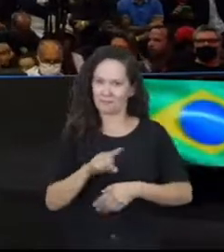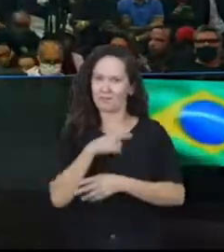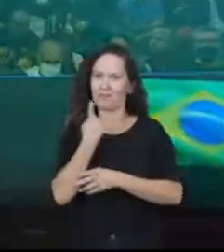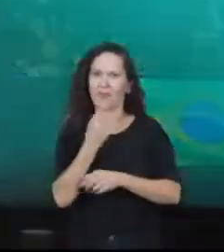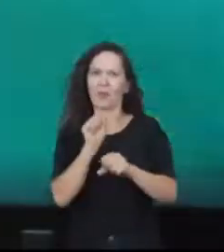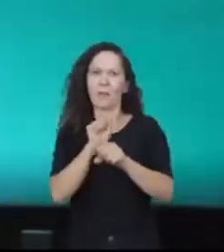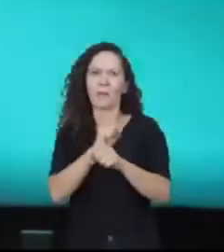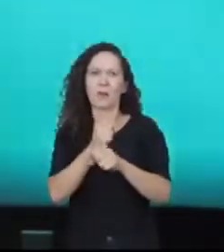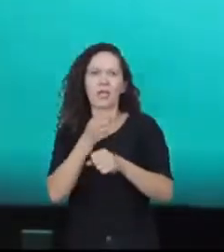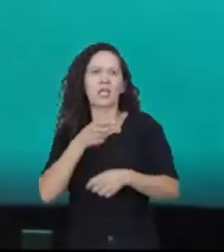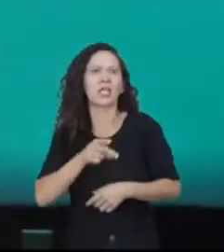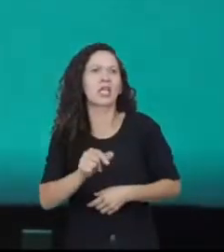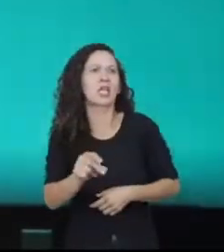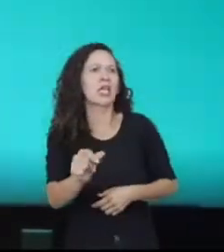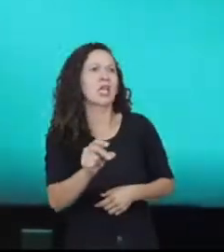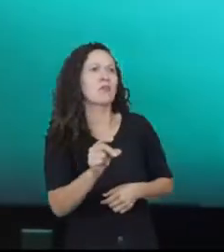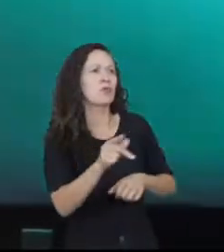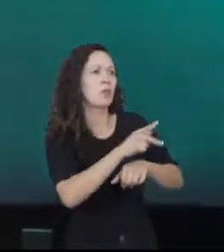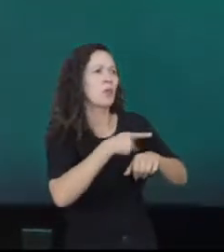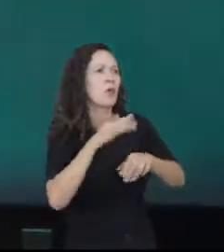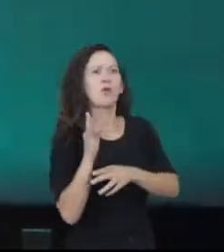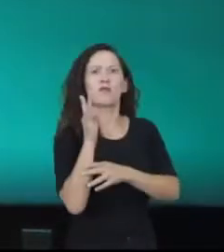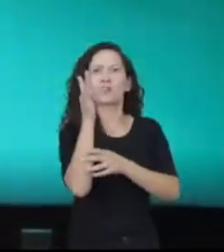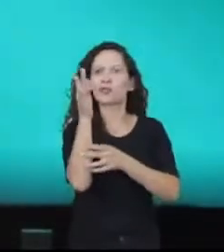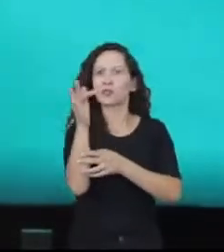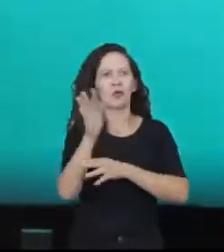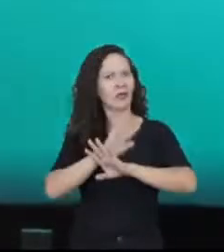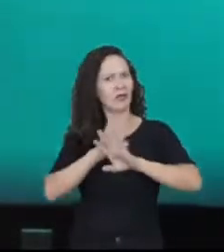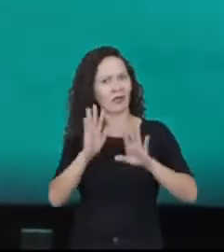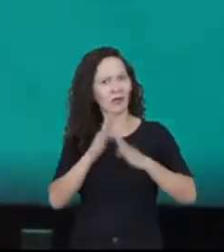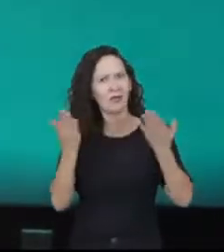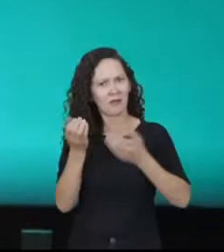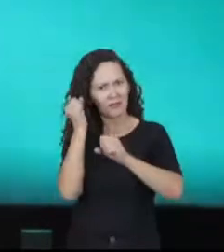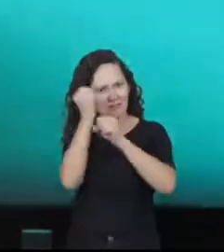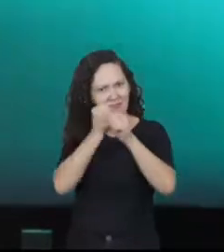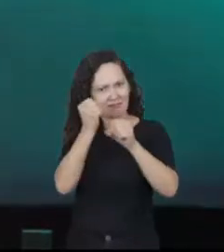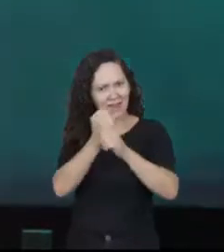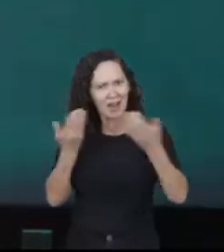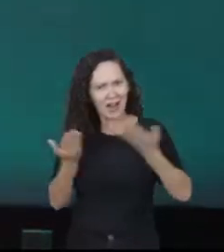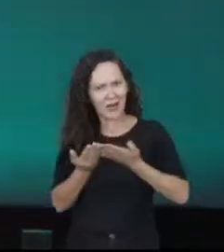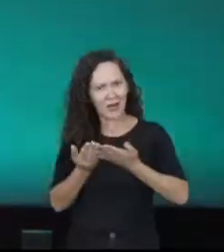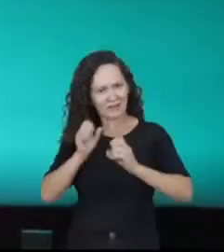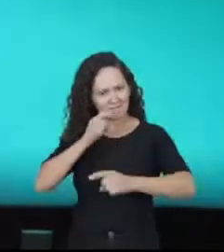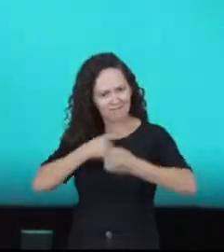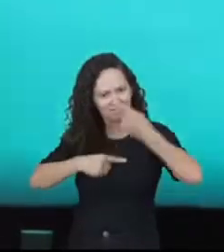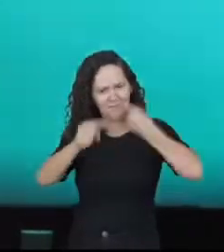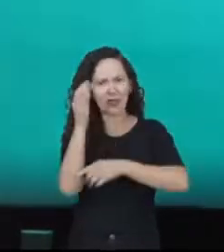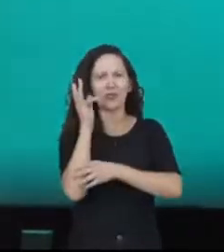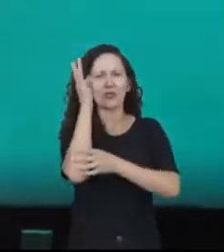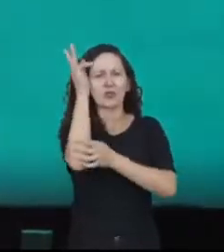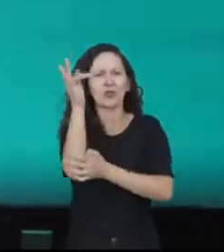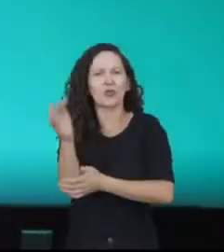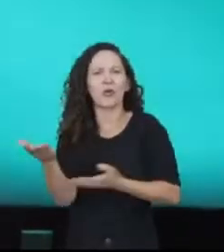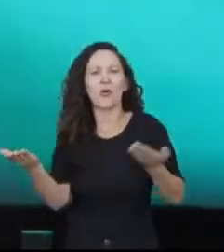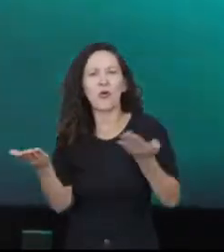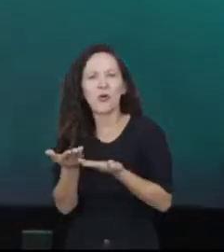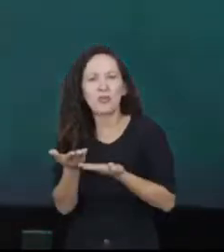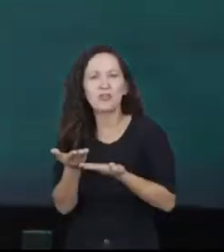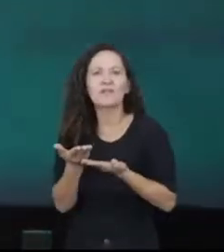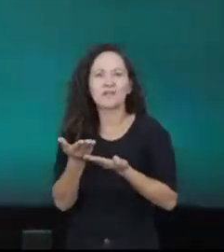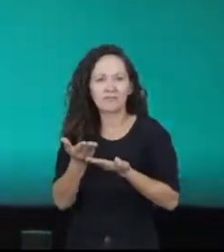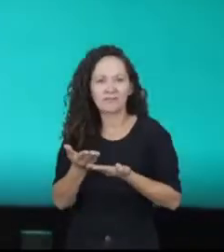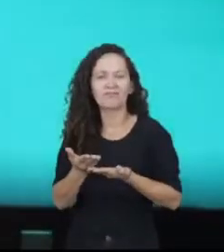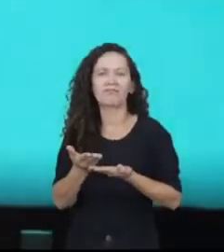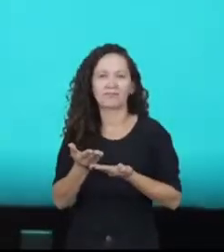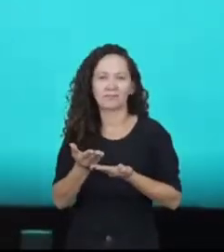do futuro para construirmos nosso futuro no dia a dia, em tempo real. Mas o atual